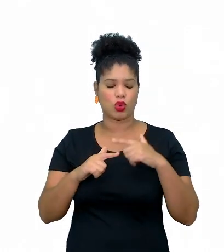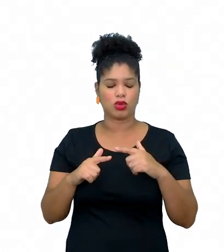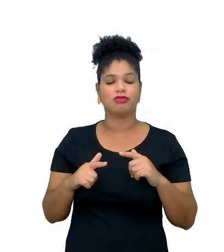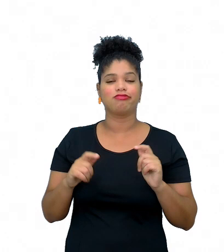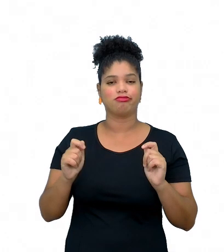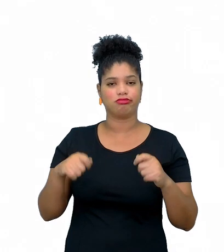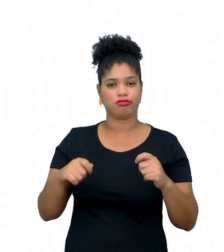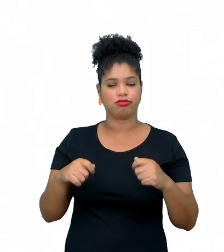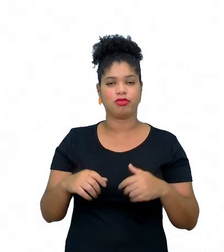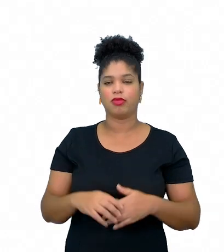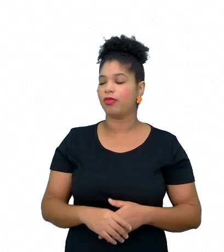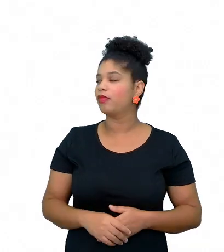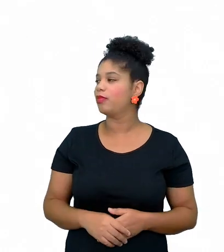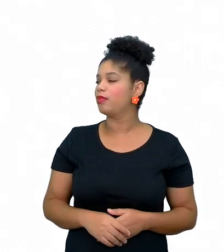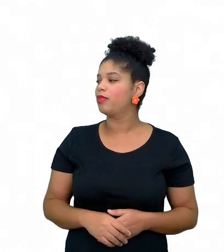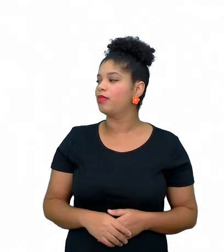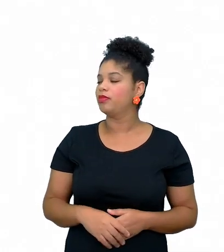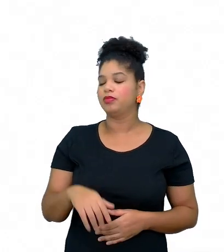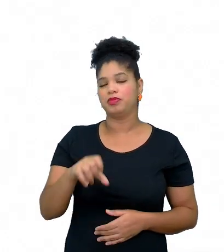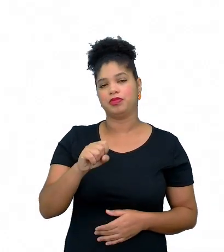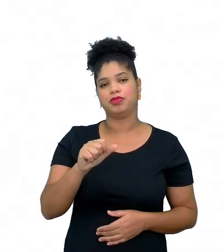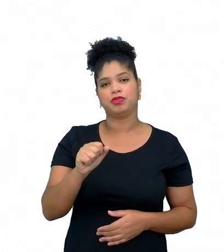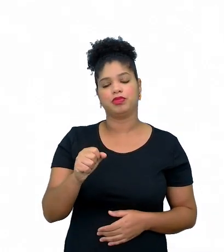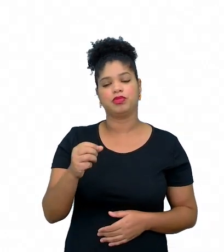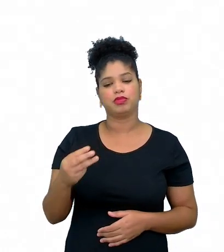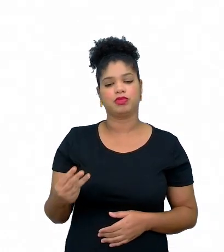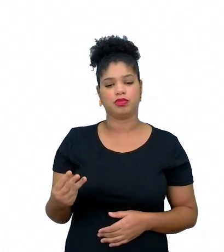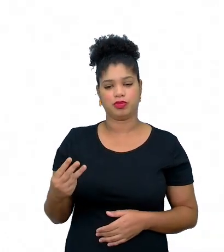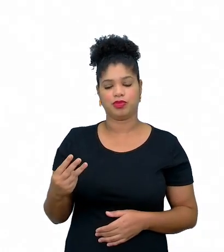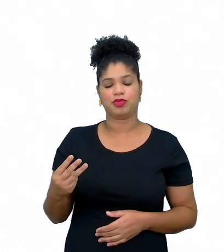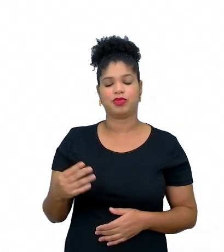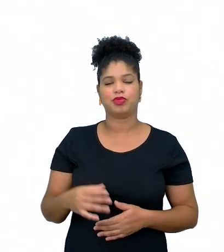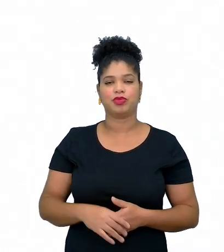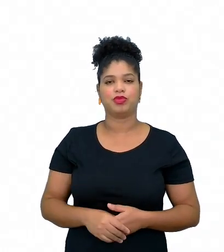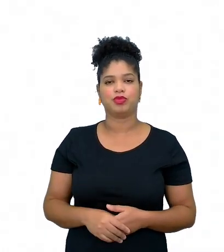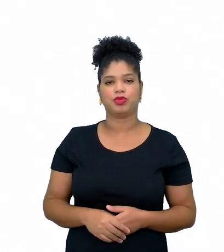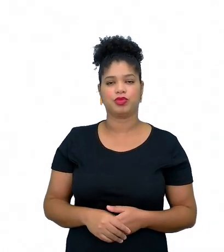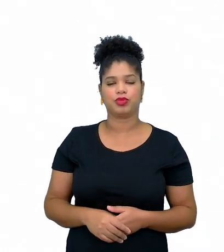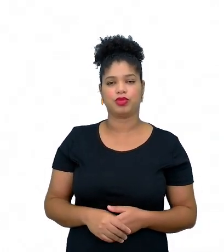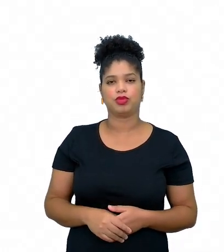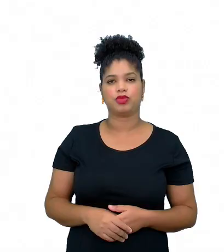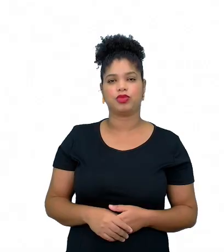na situação de aprendizagem SA3.